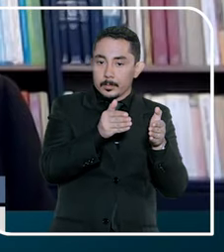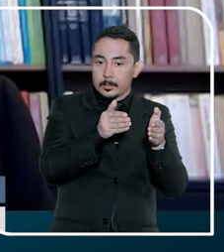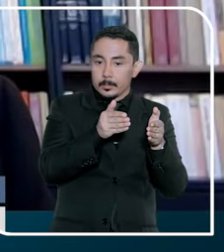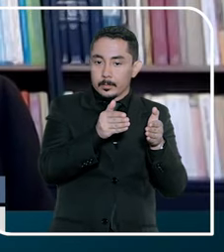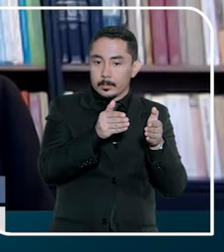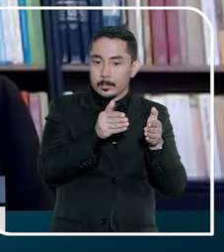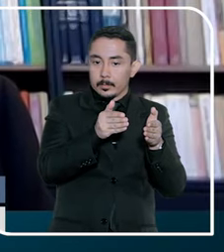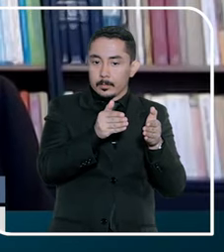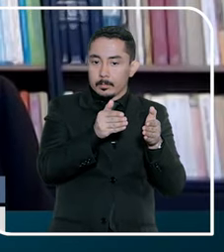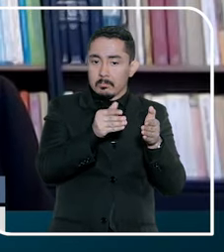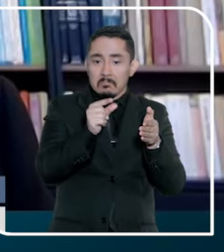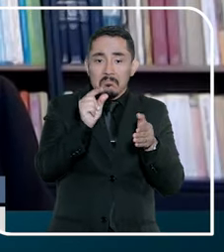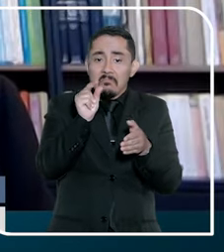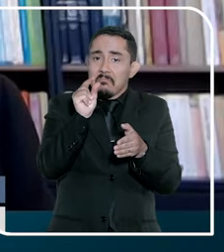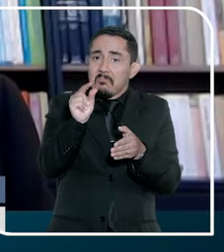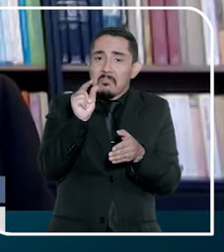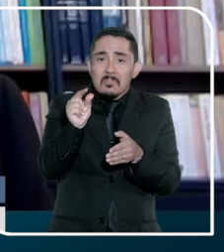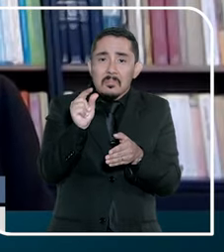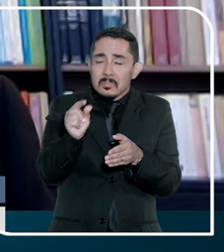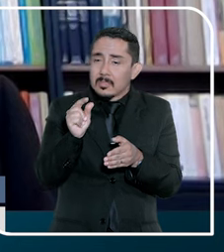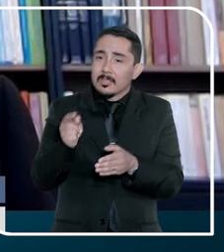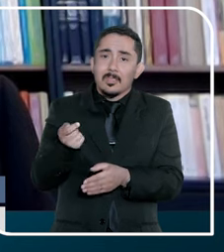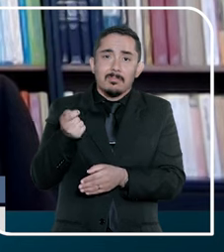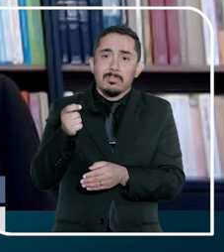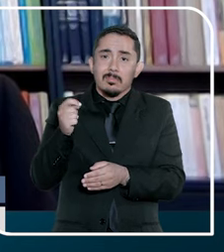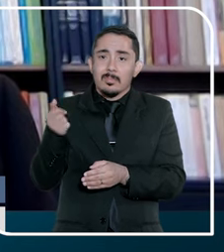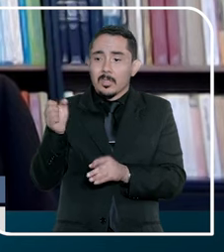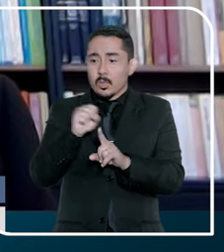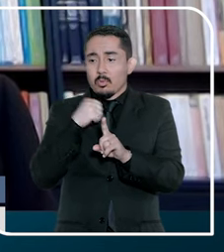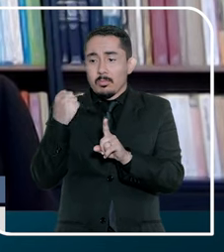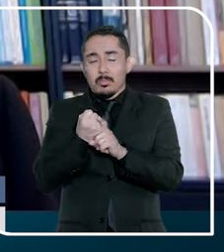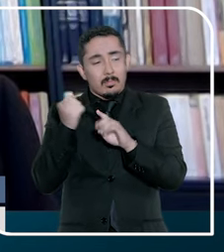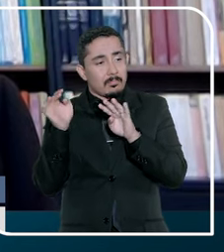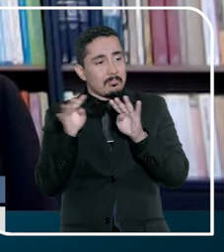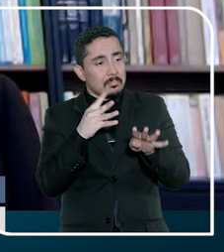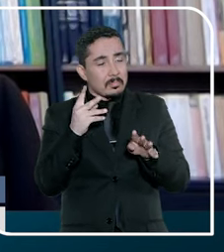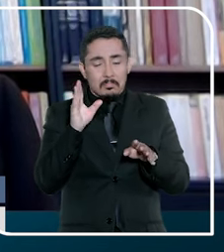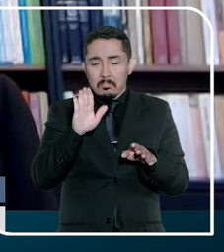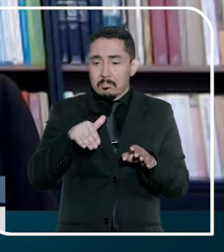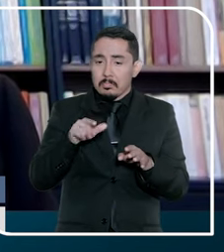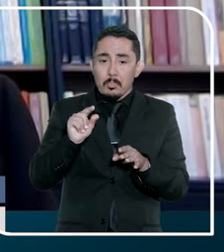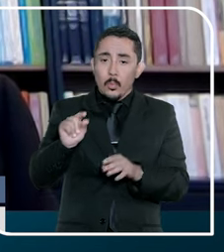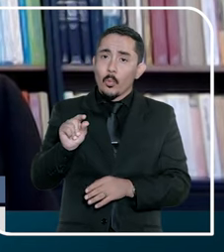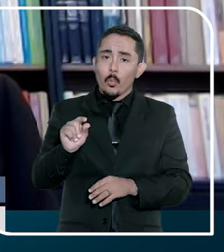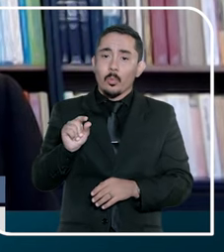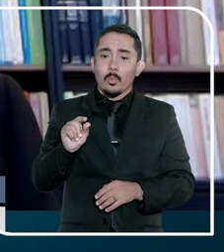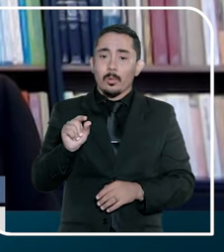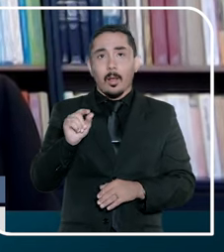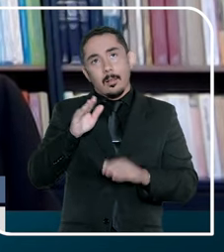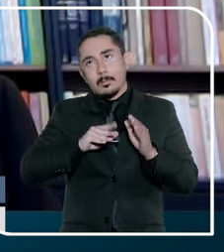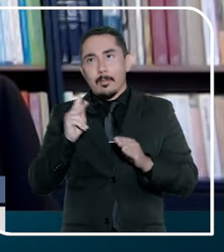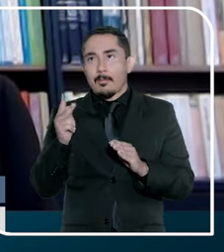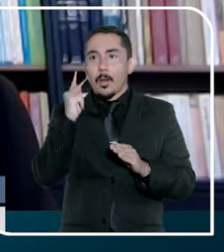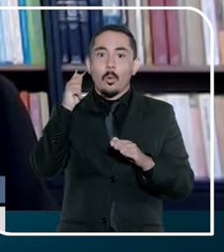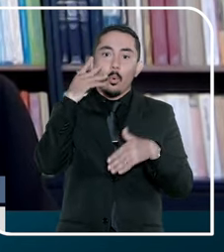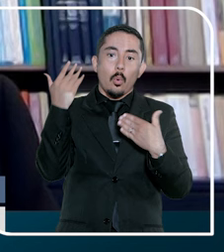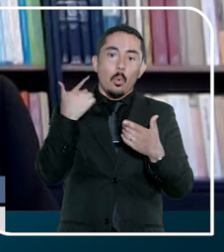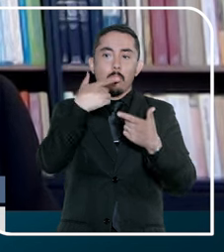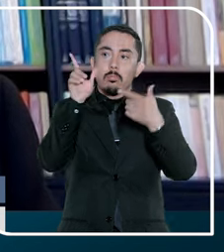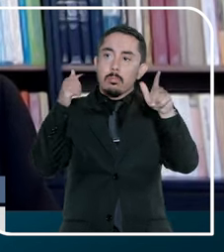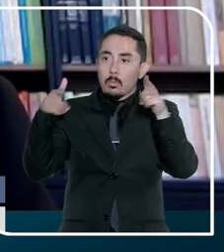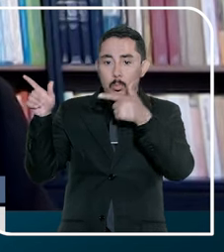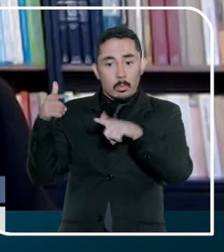muito pequena a expressividade social seja pelo valor seja pela pelas outras circunstâncias